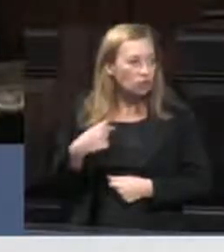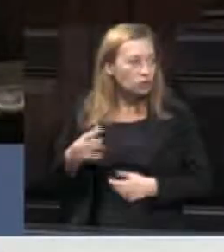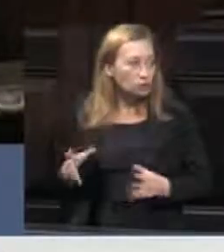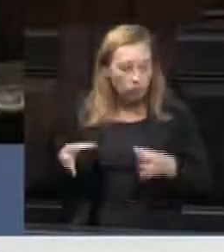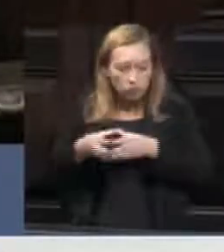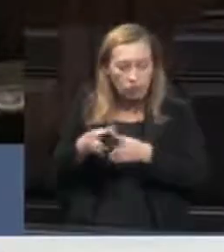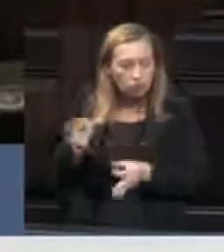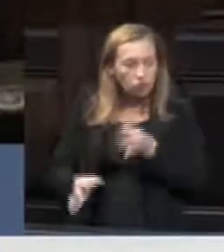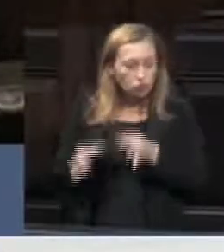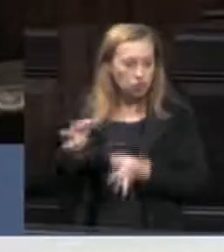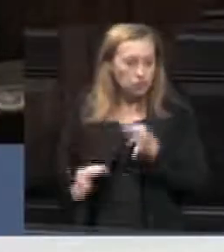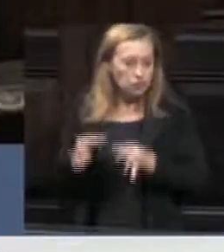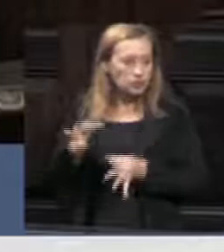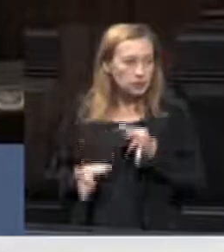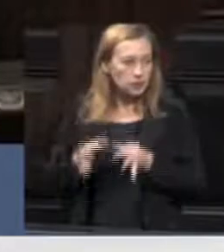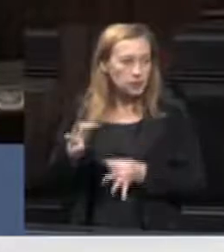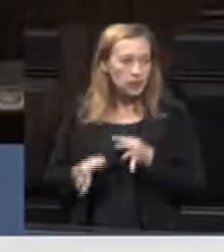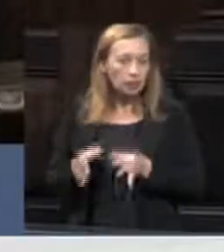Justiça.